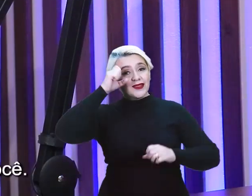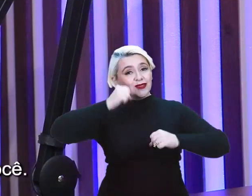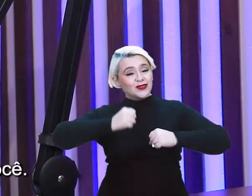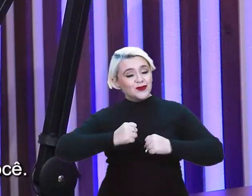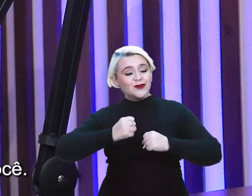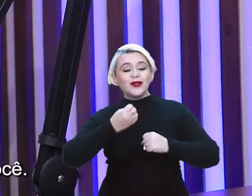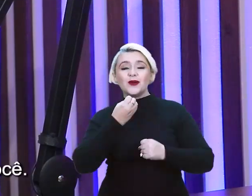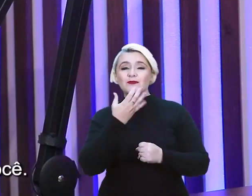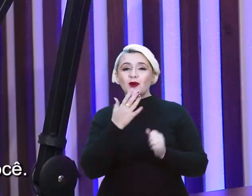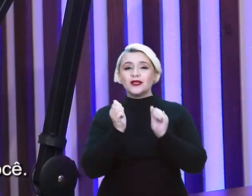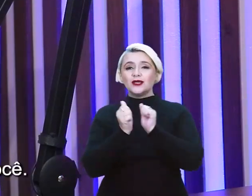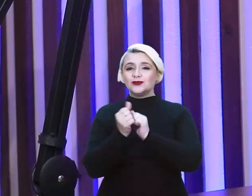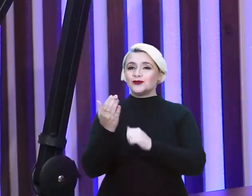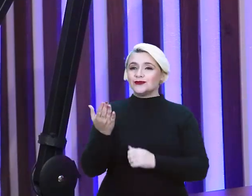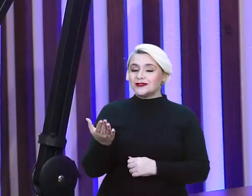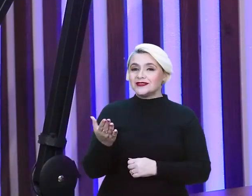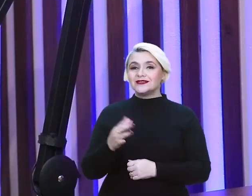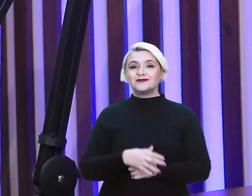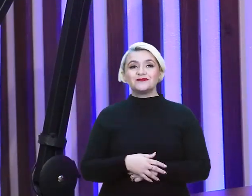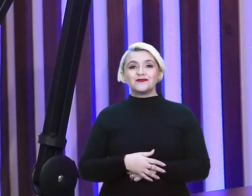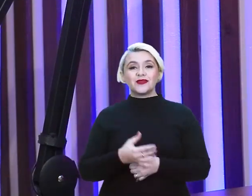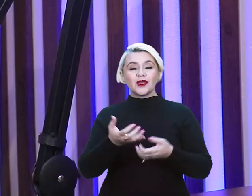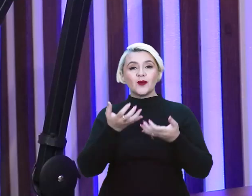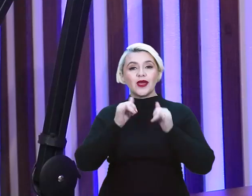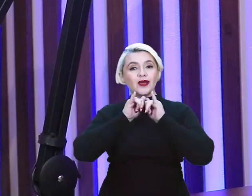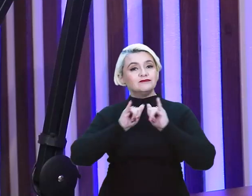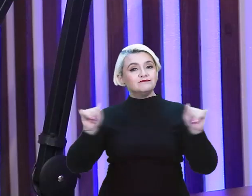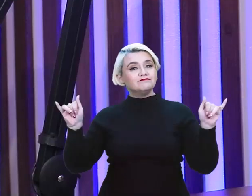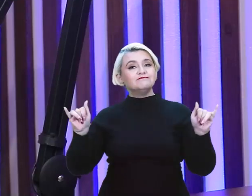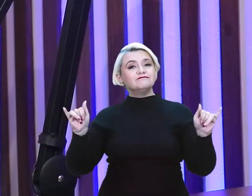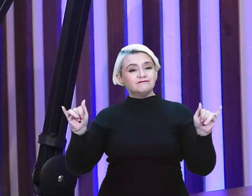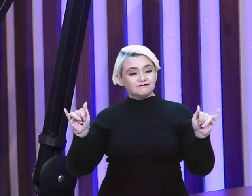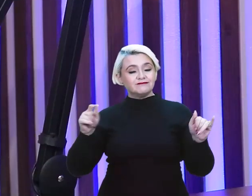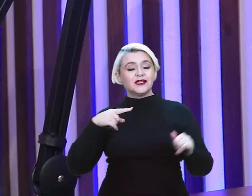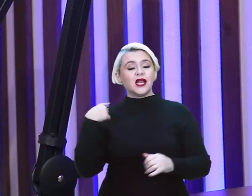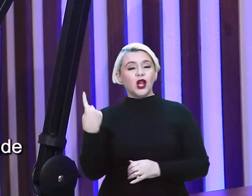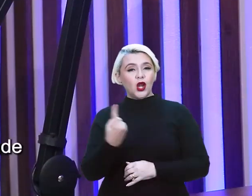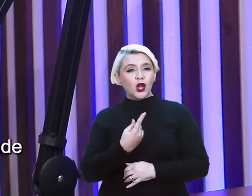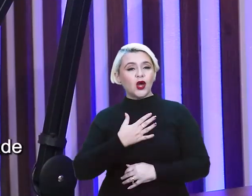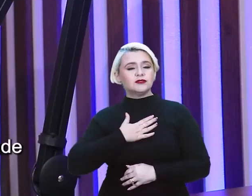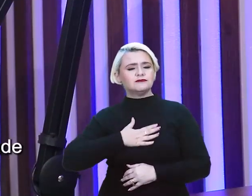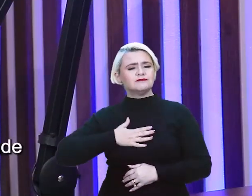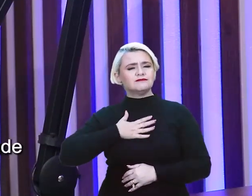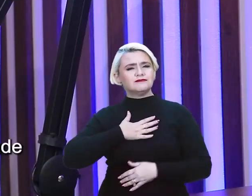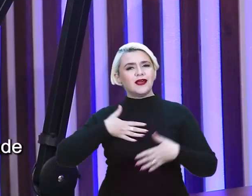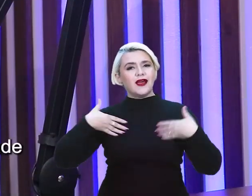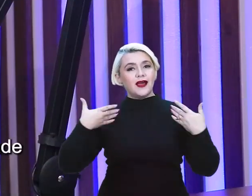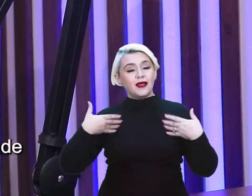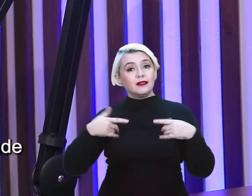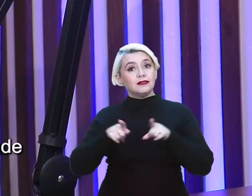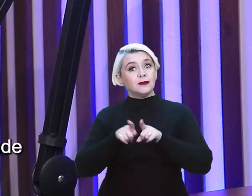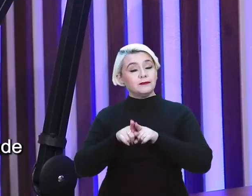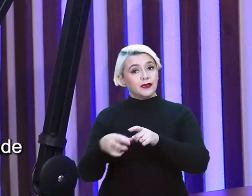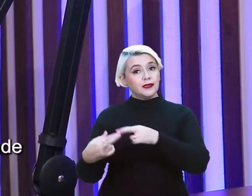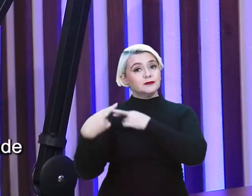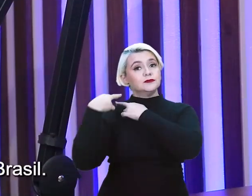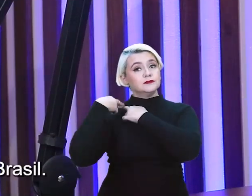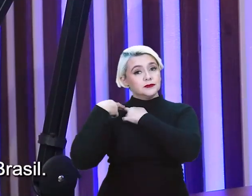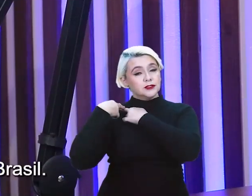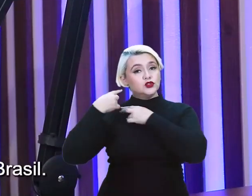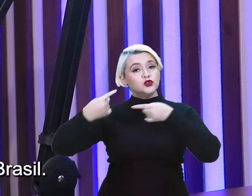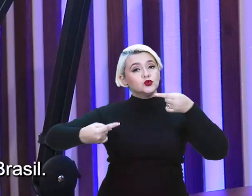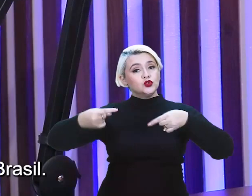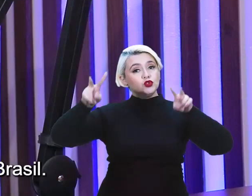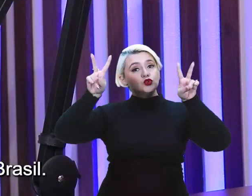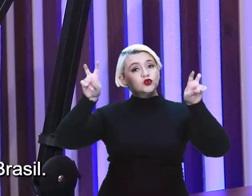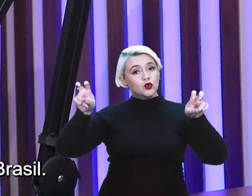aqui com você, né? E quero dizer que para nós é uma grande alegria, é também uma responsabilidade tratar desse tema que